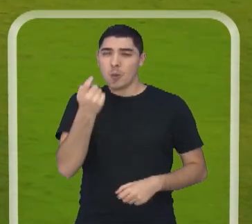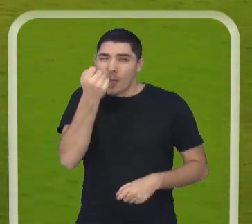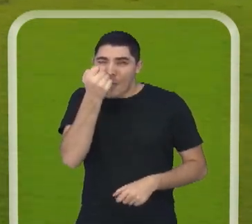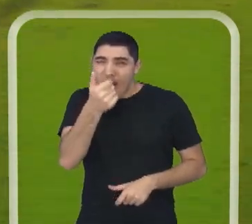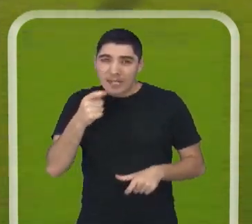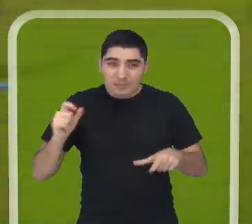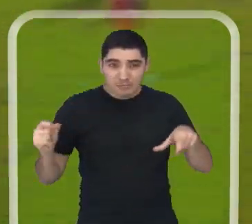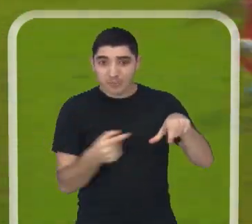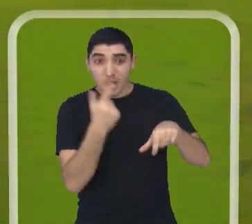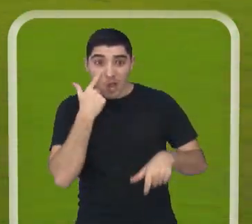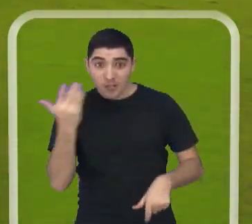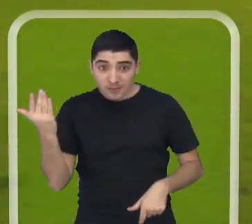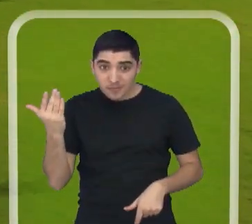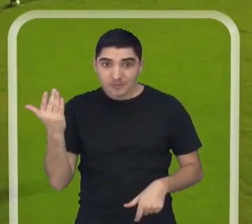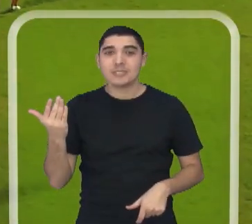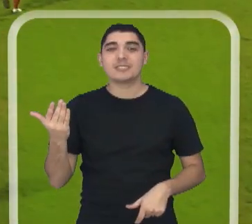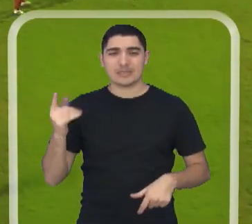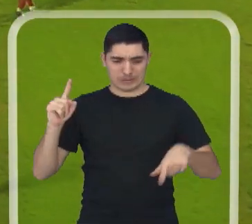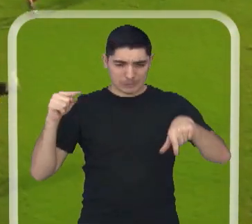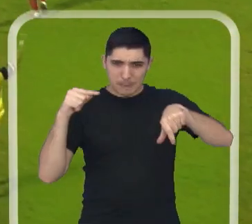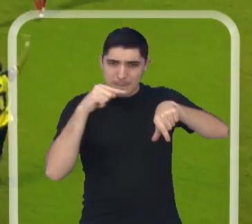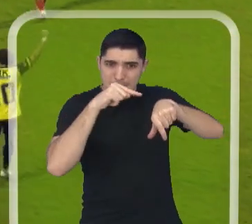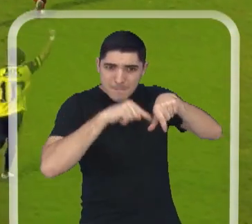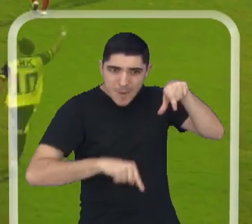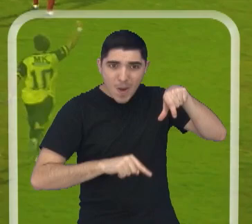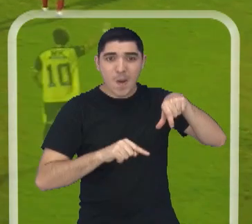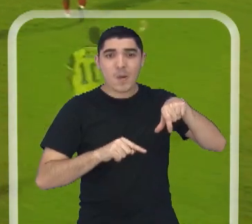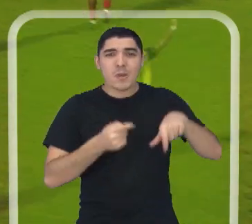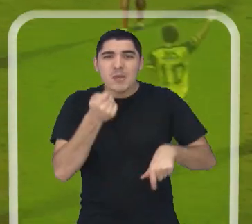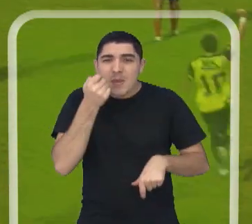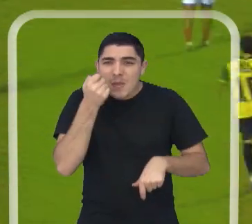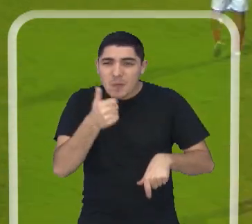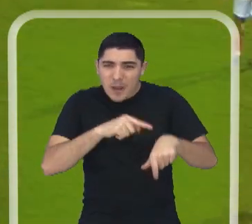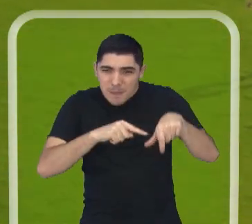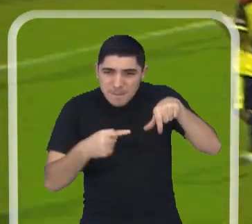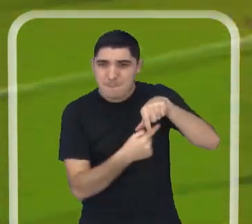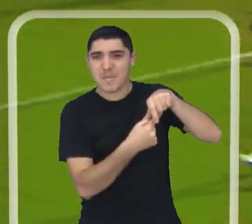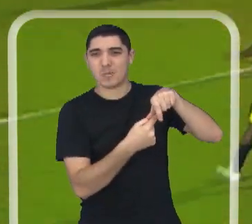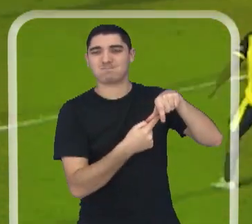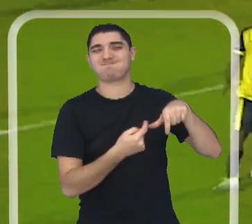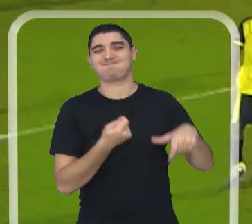nesse chutaço do Estevão, que bateu no travessão e por pouco não entrou.